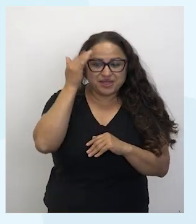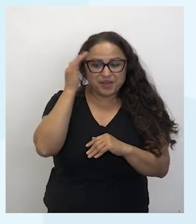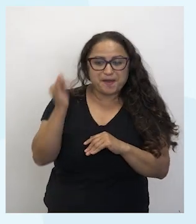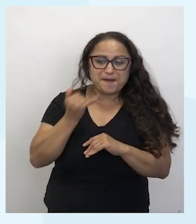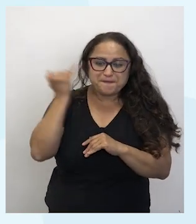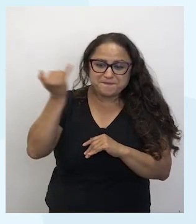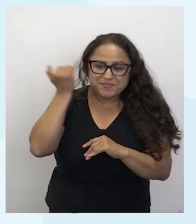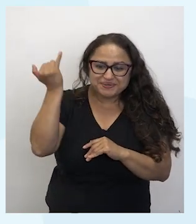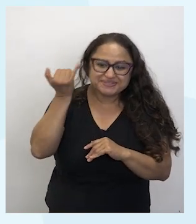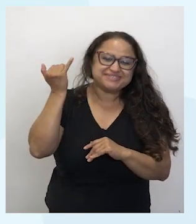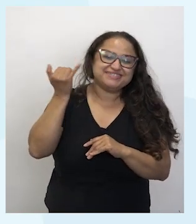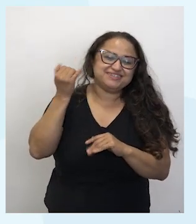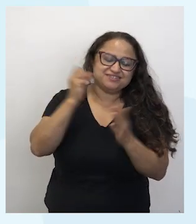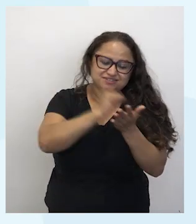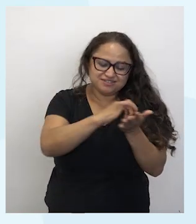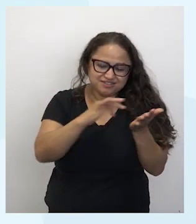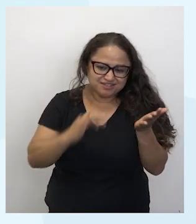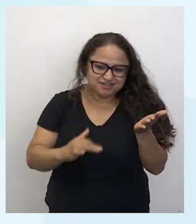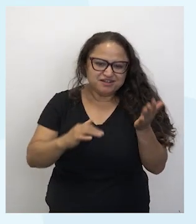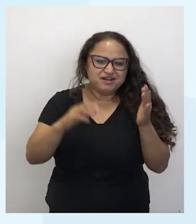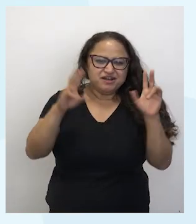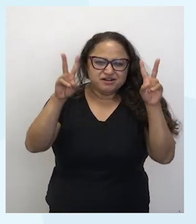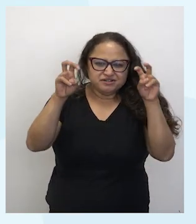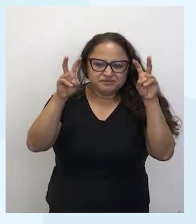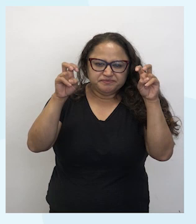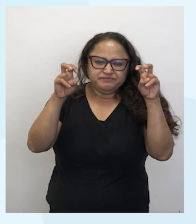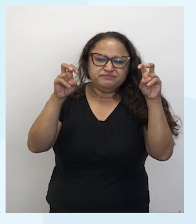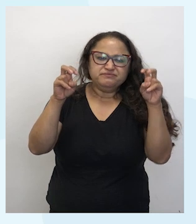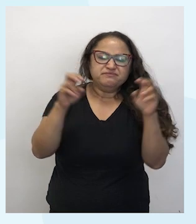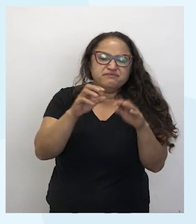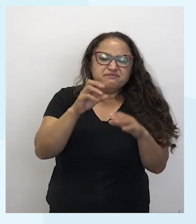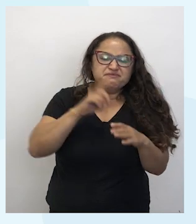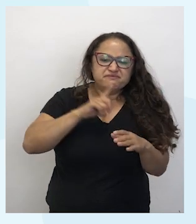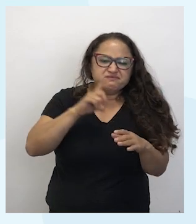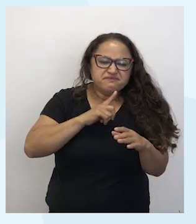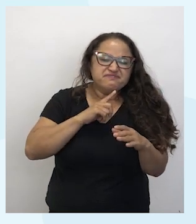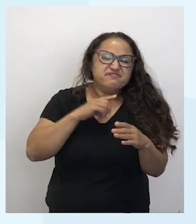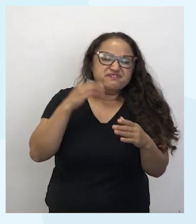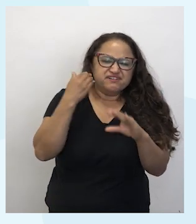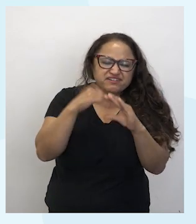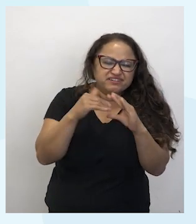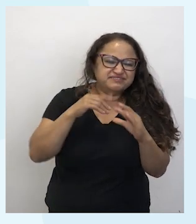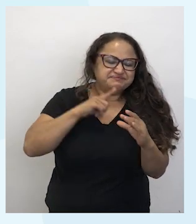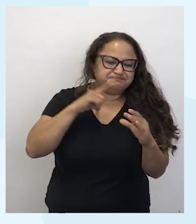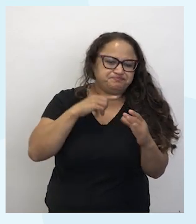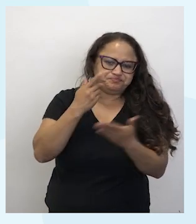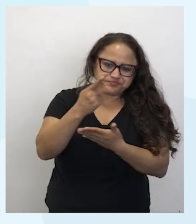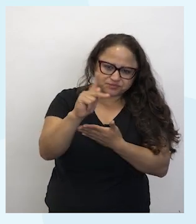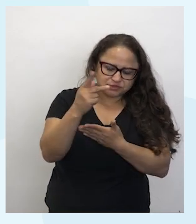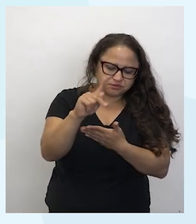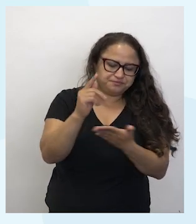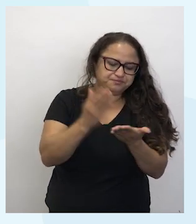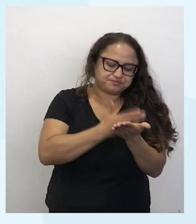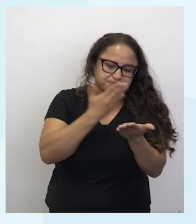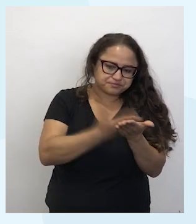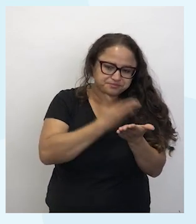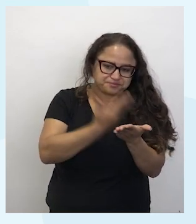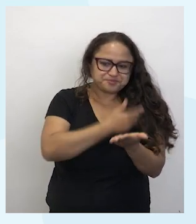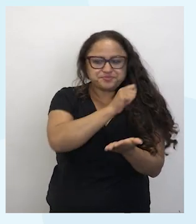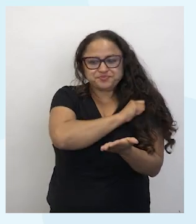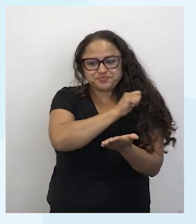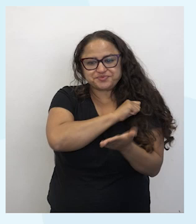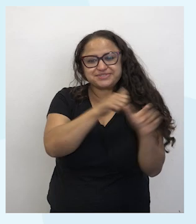resolução de exercícios dentro dessa temática, né? Esse gráfico está aí na sua apostila também, né? Você pode comparar, por exemplo, né?